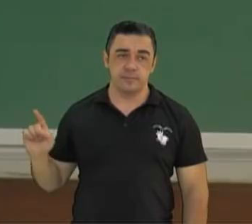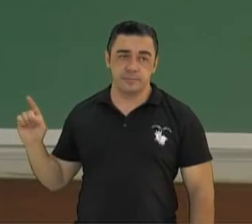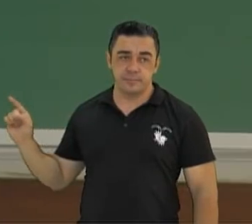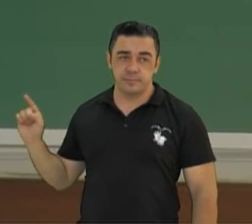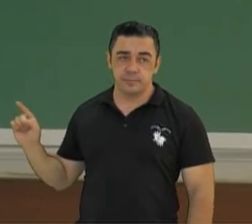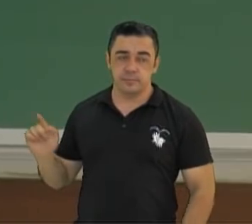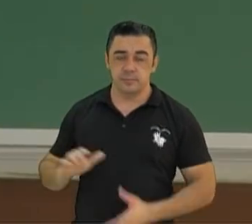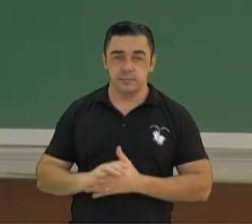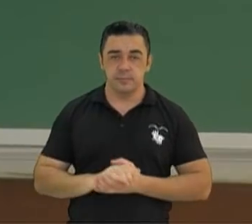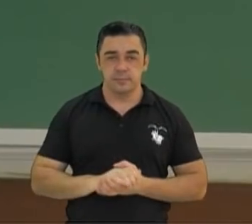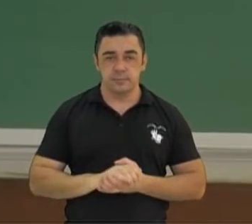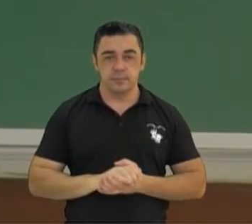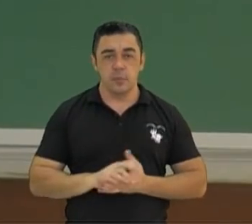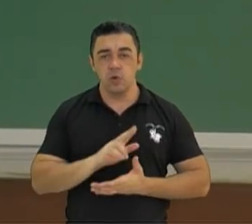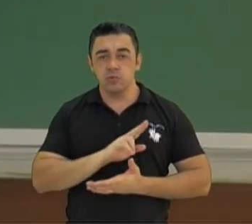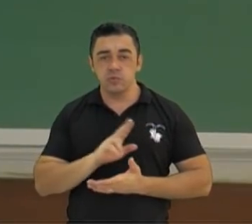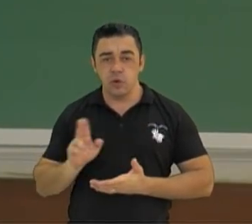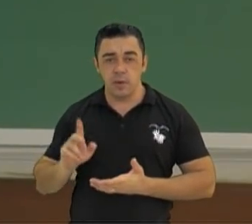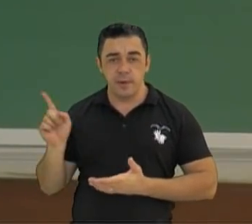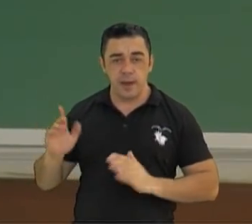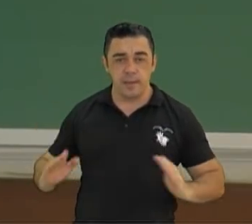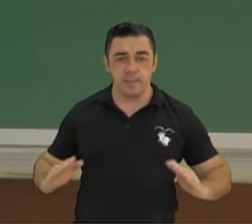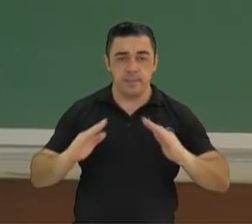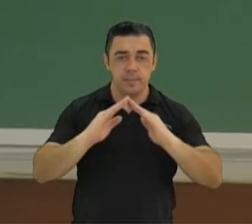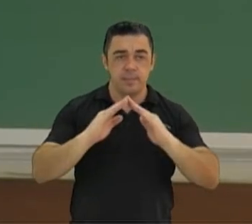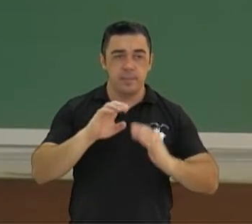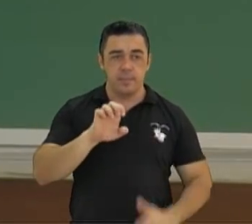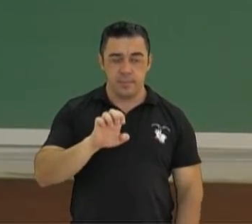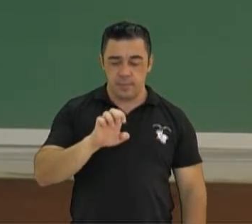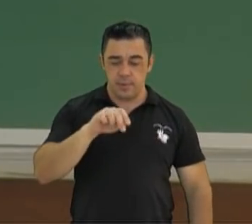nessa pirâmide. Ela é uma pirâmide de base